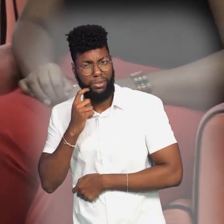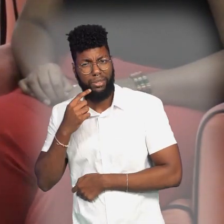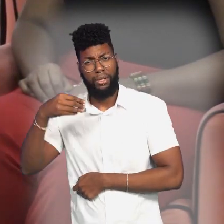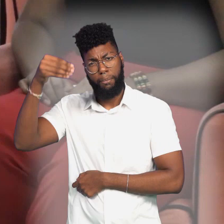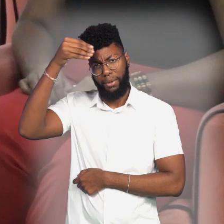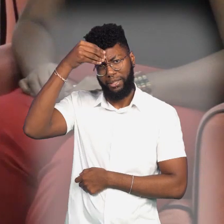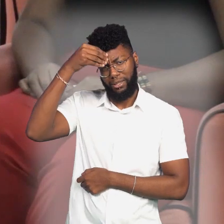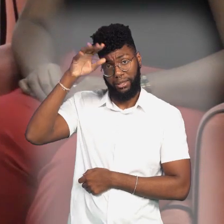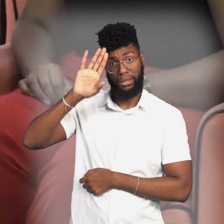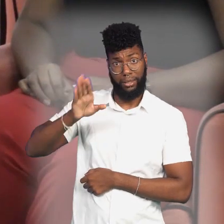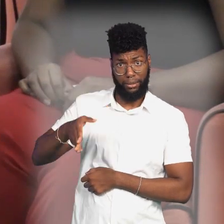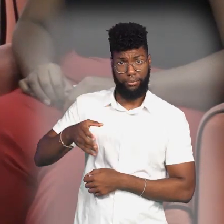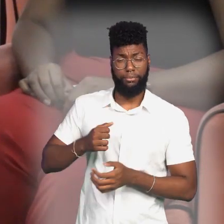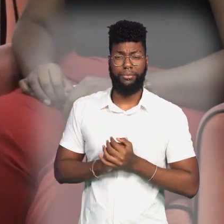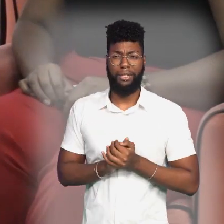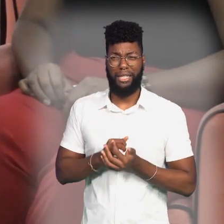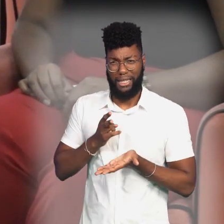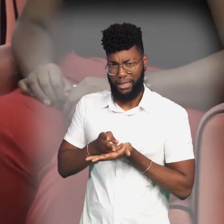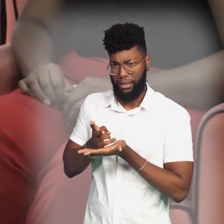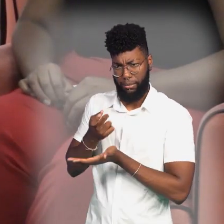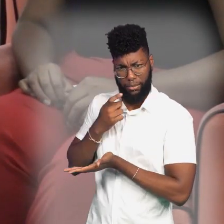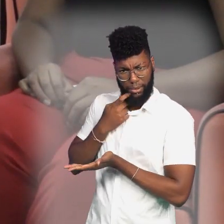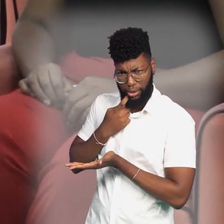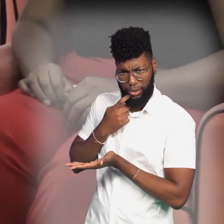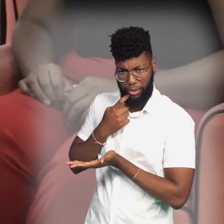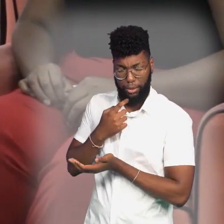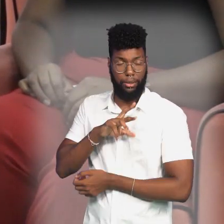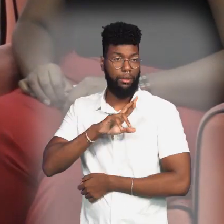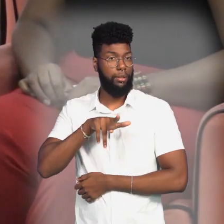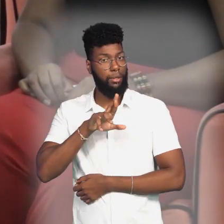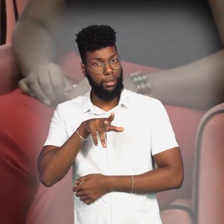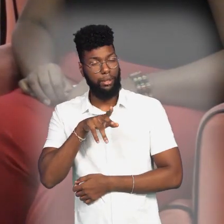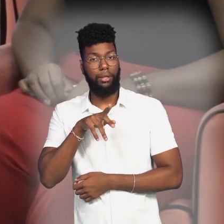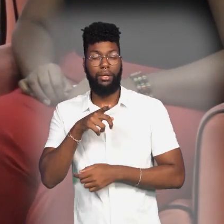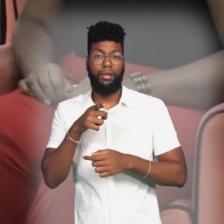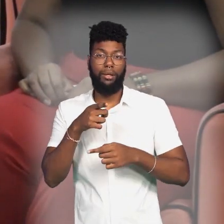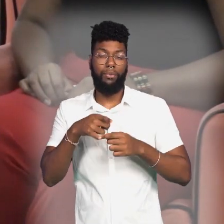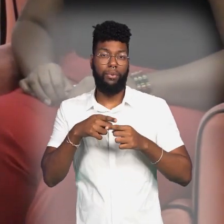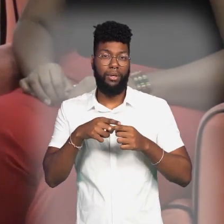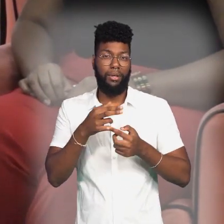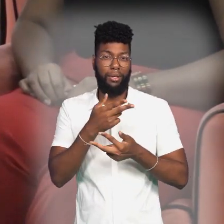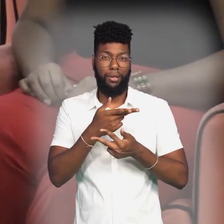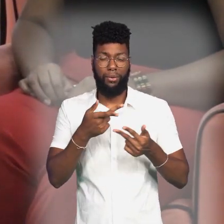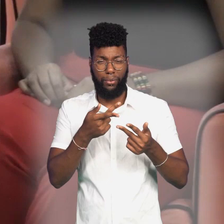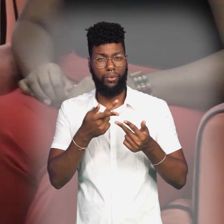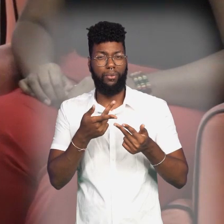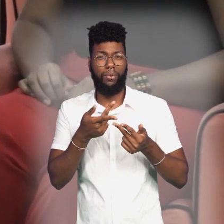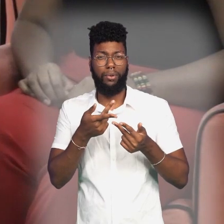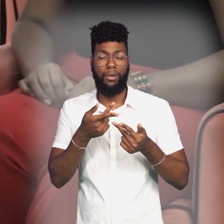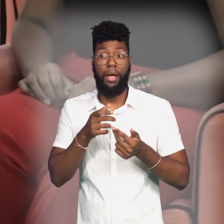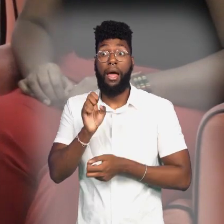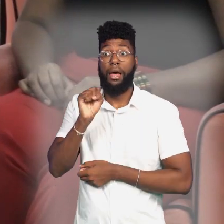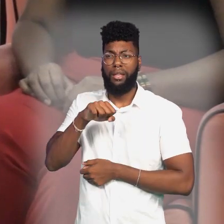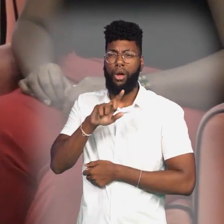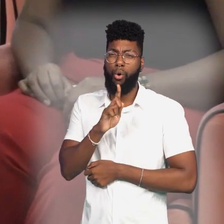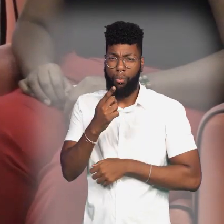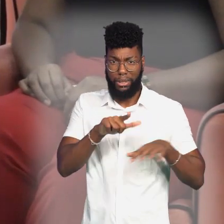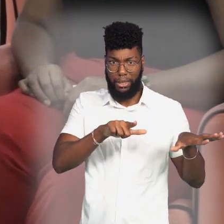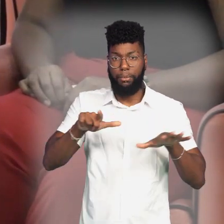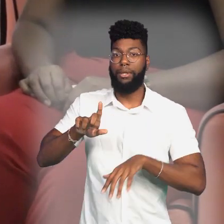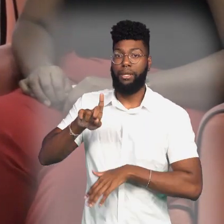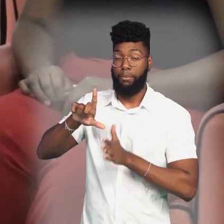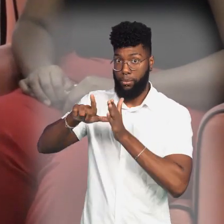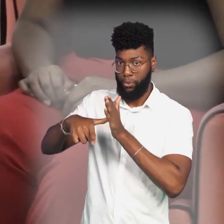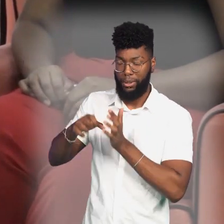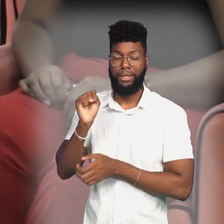supor que... Sempre E aí- sextas? Não, por coisa, hoje a gente vai ser sempre sim. qualquer dia que seja. Uma semana depois. Uma semana